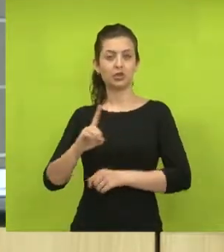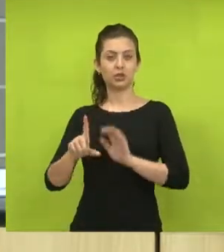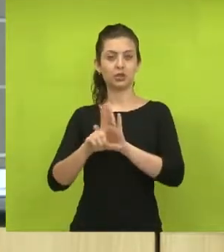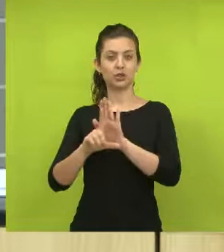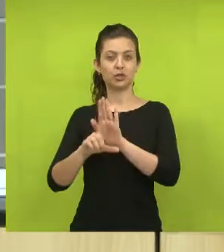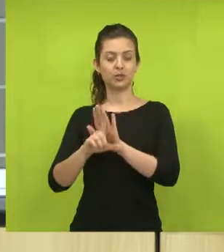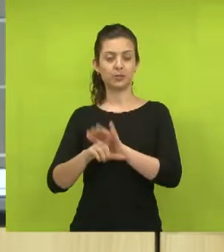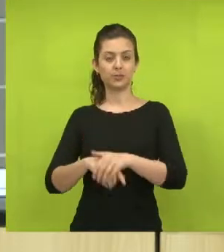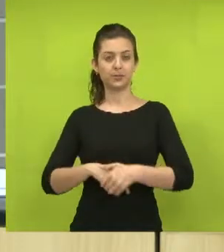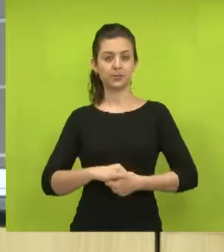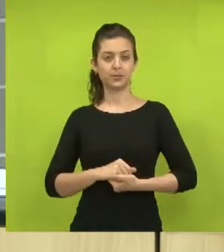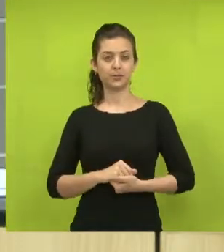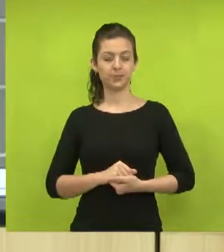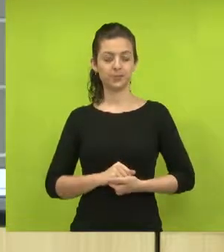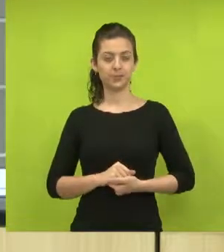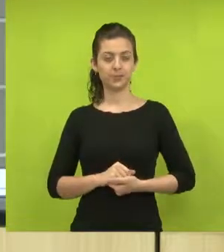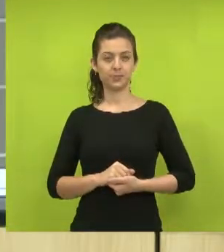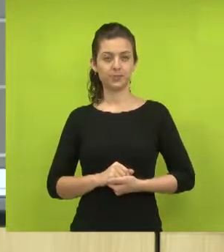Legislativo.